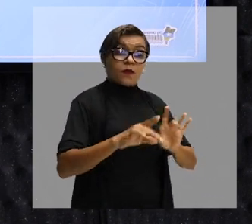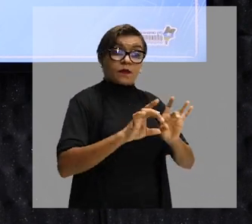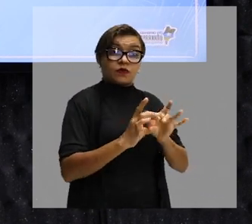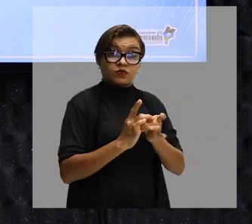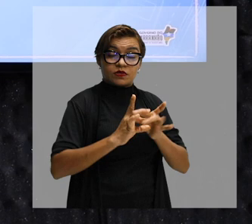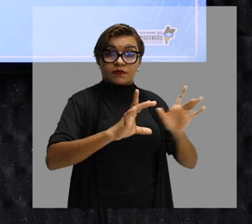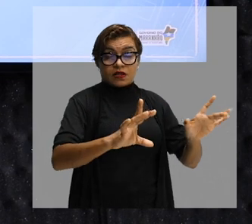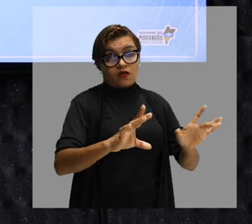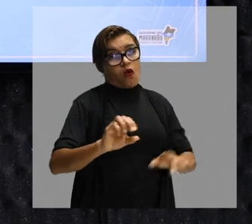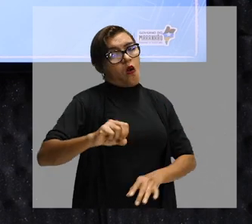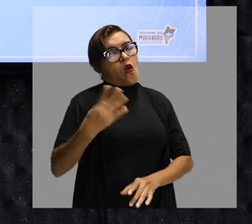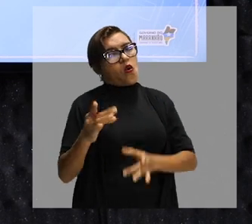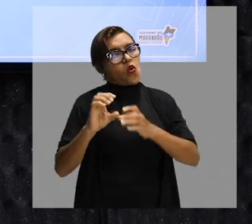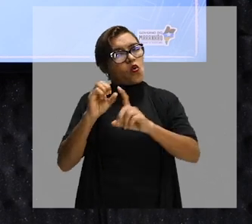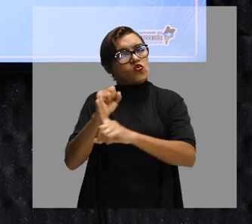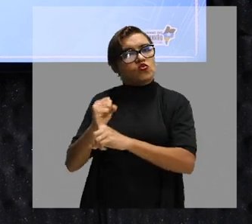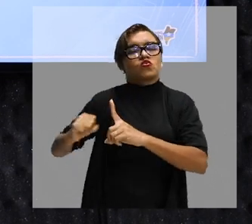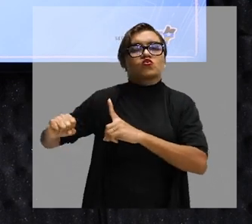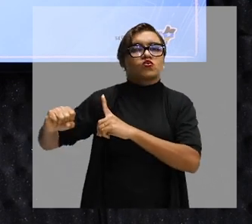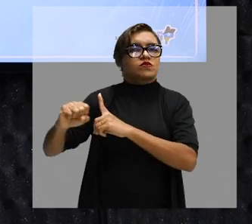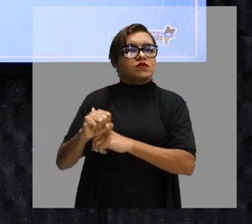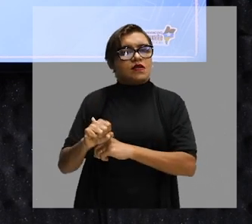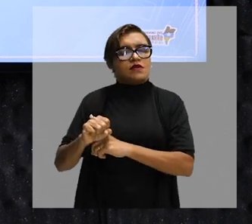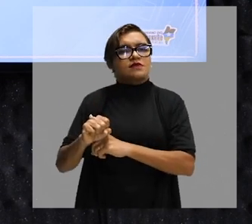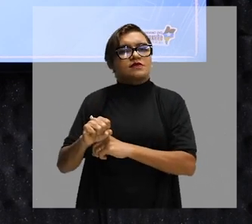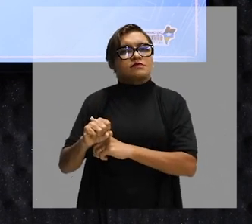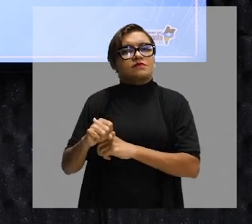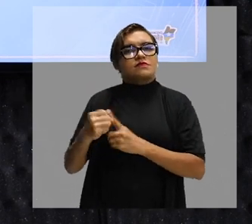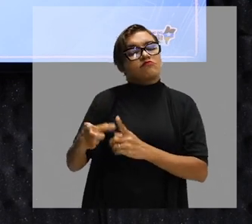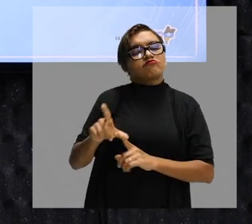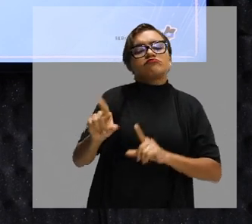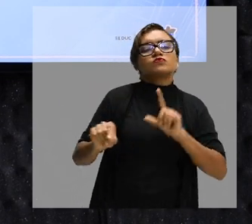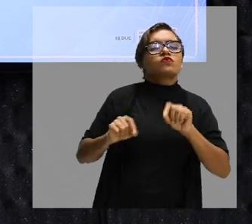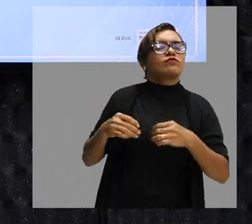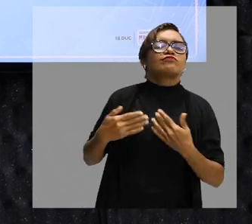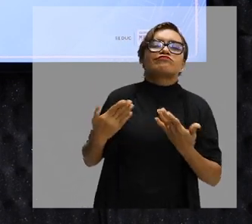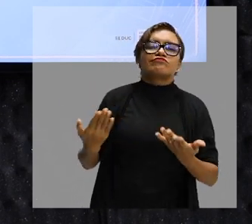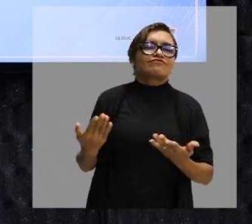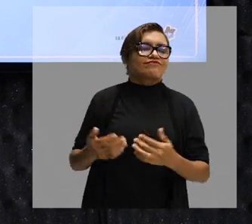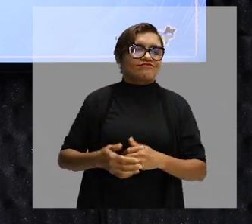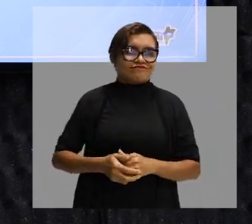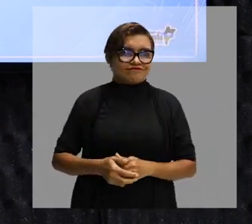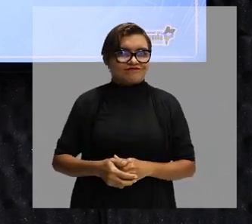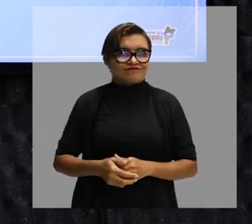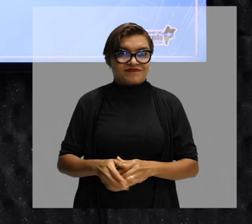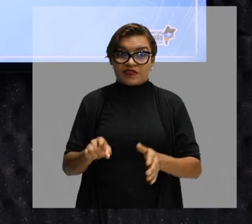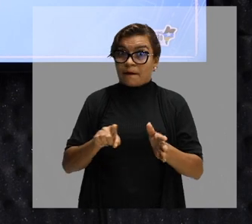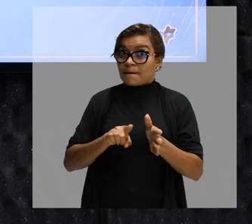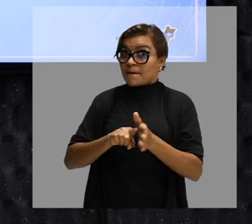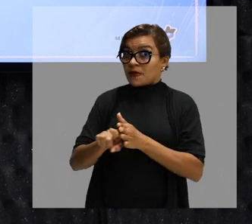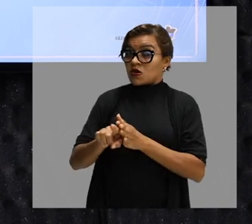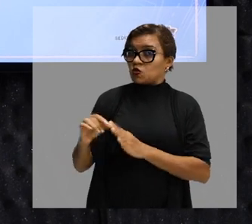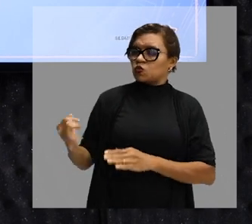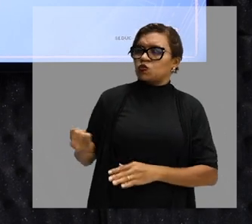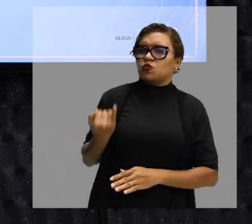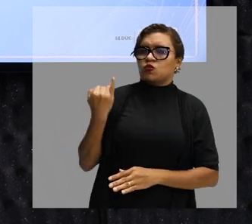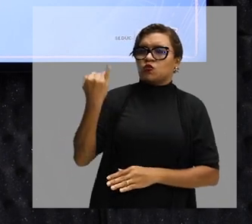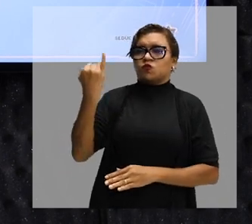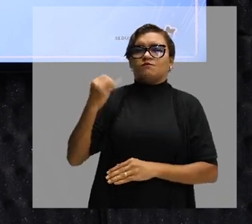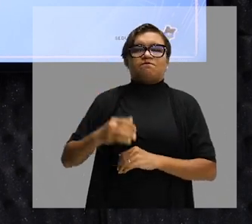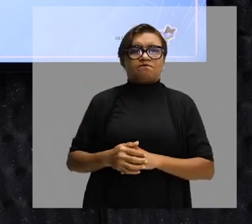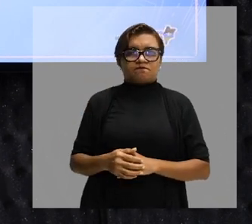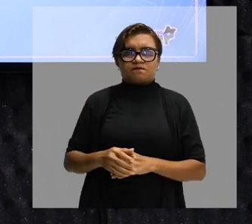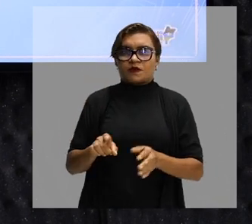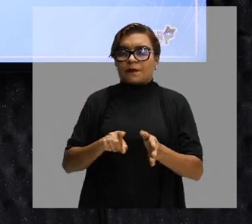do socialismo e vamos ver aqui está aqui sendo assinalada. A pergunta, o comando. O que a